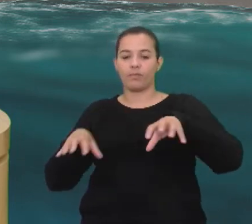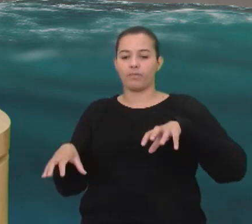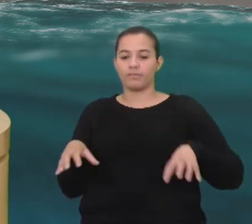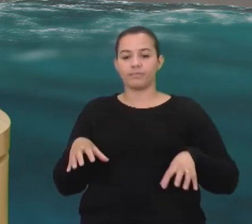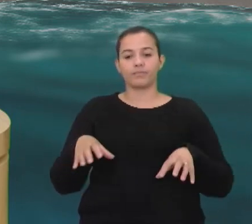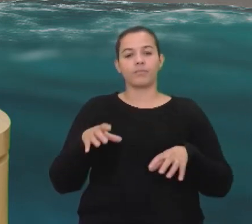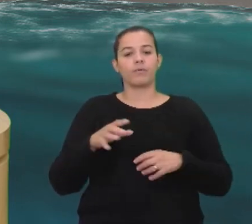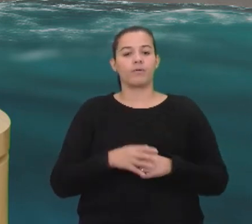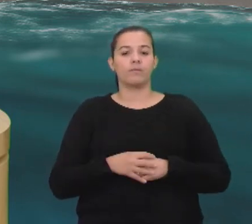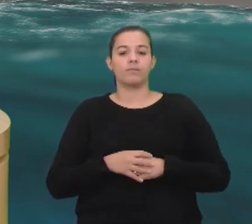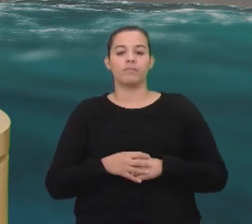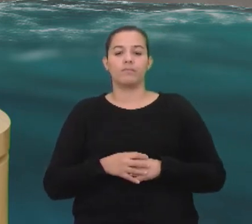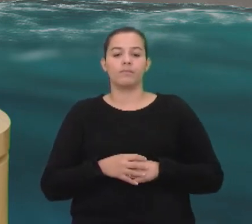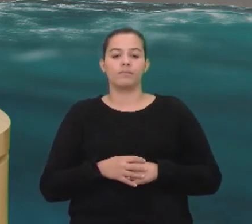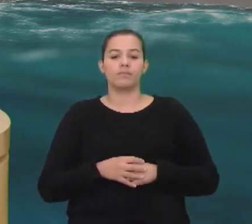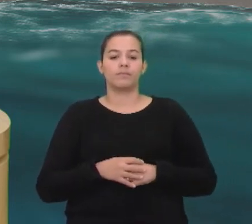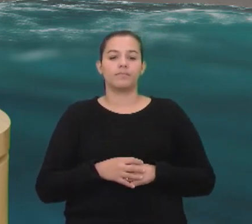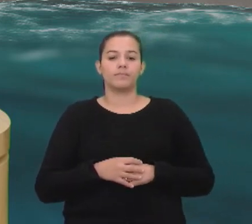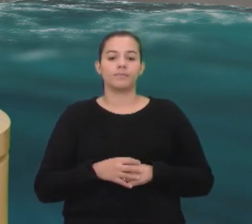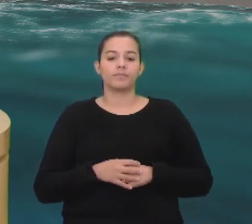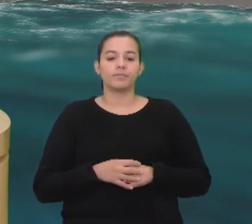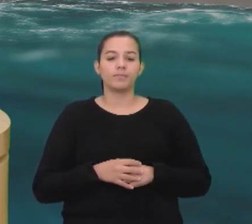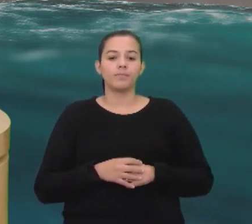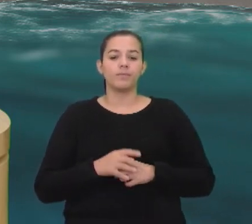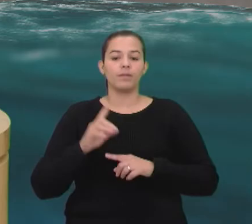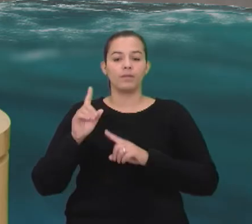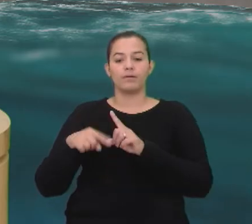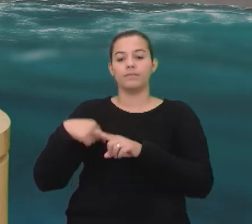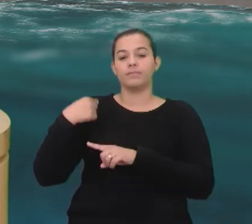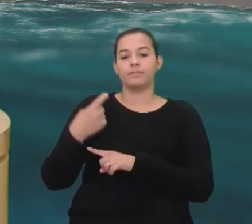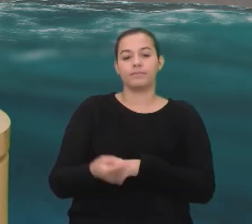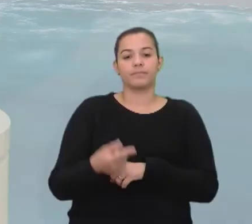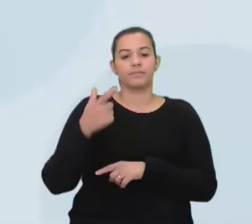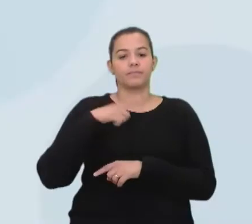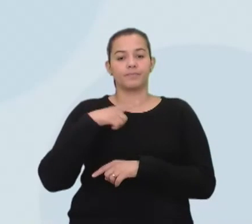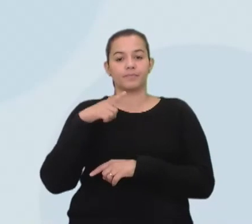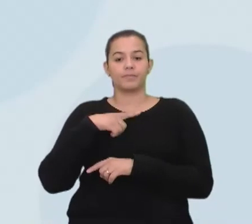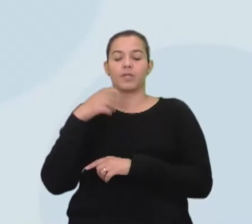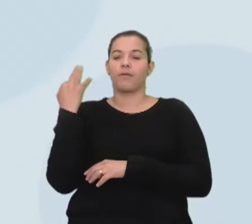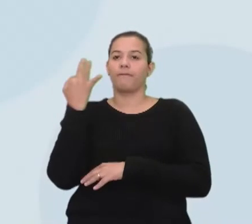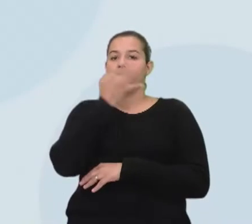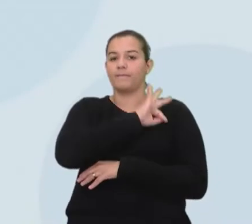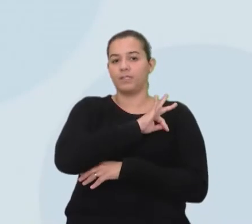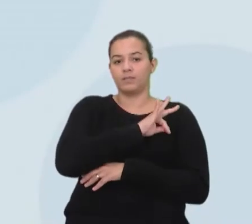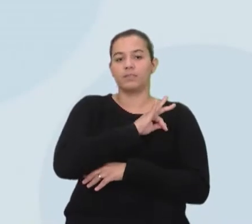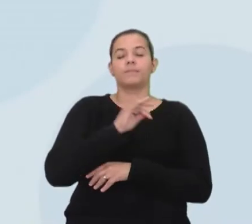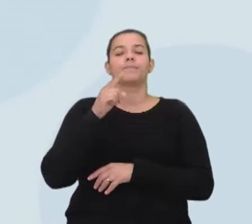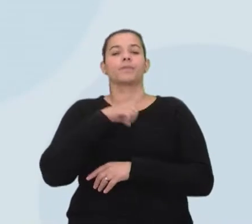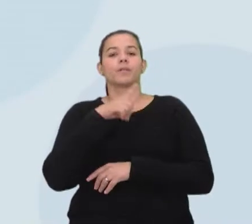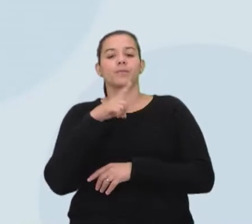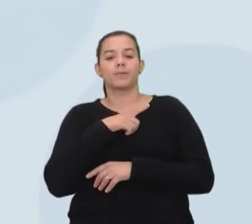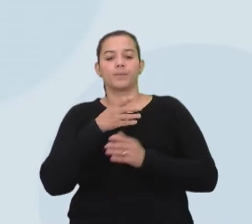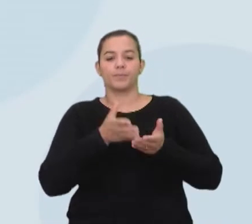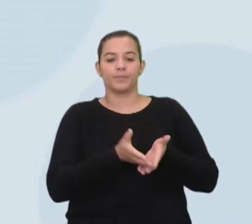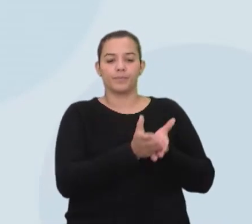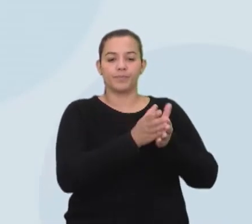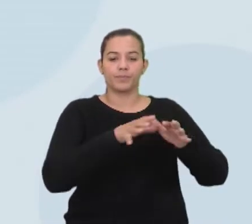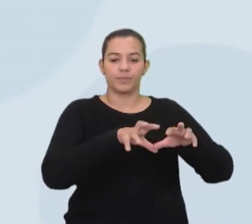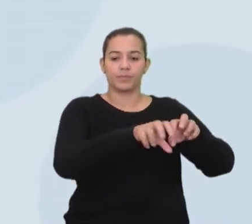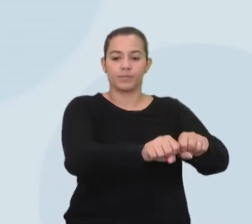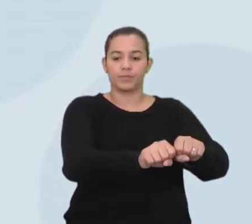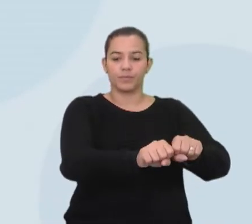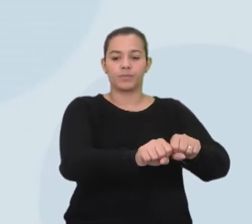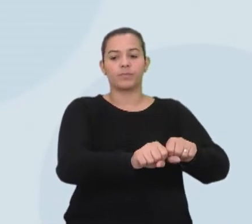mundo todo, né? E aí, continuando aí, a França, né? Ela colonizou aí regiões do atual